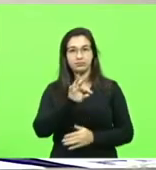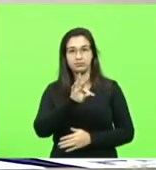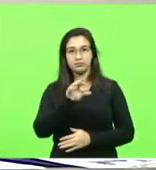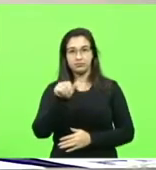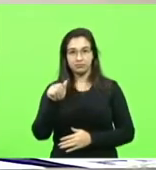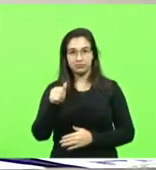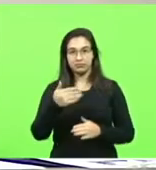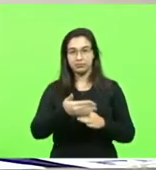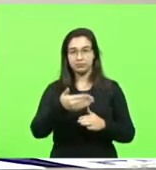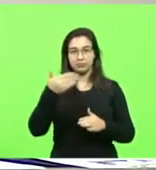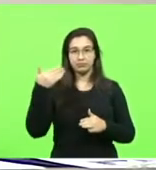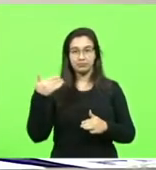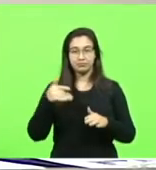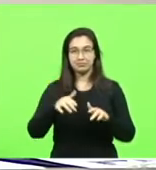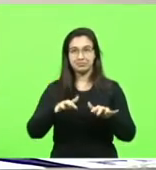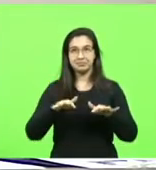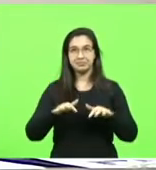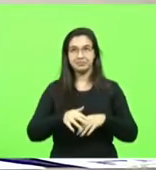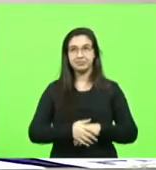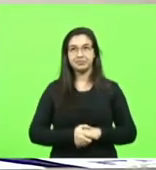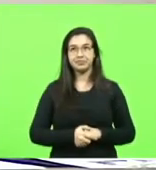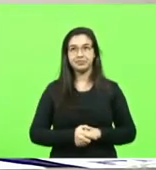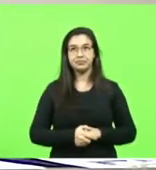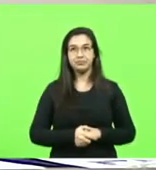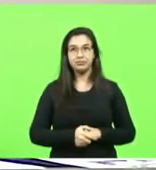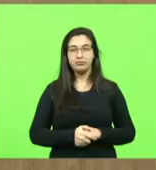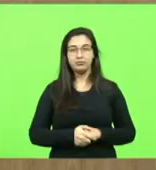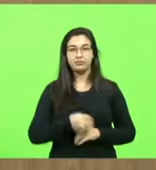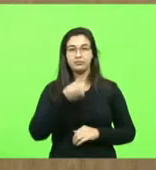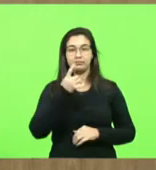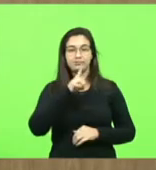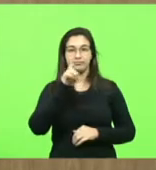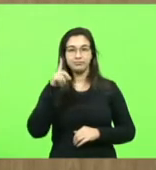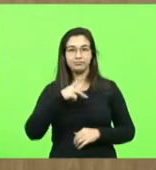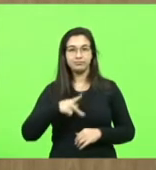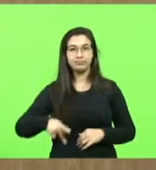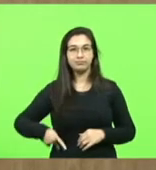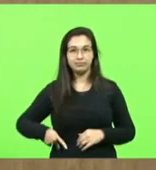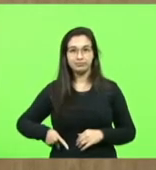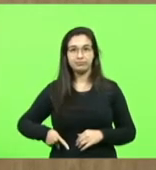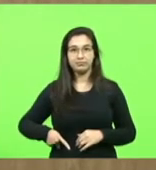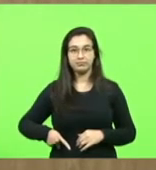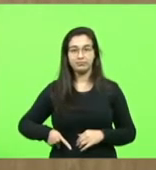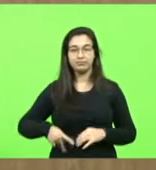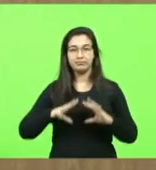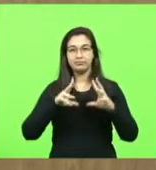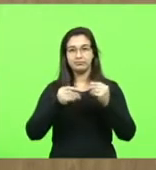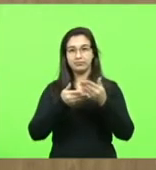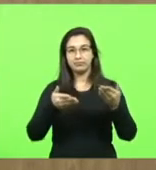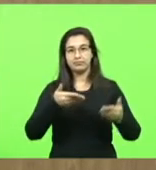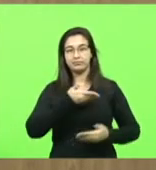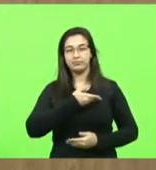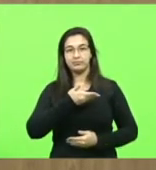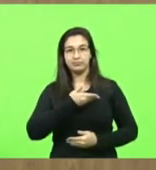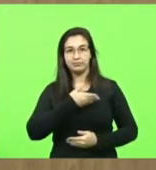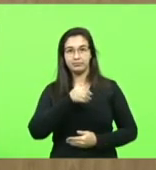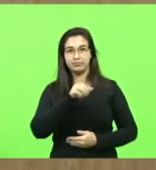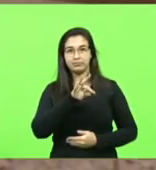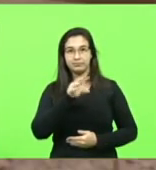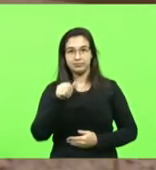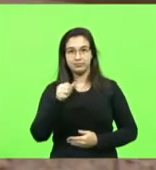leitura da ata da sessão anterior. Bom dia, seu presidente, bom dia demais colegas. Ata da